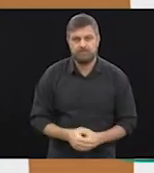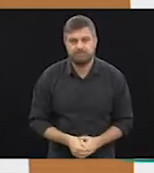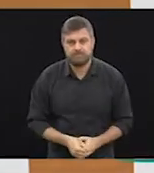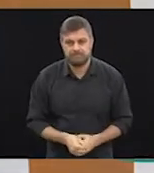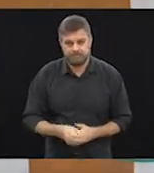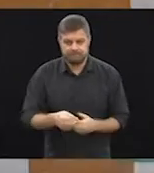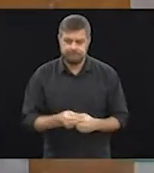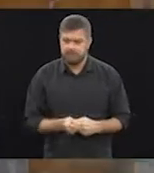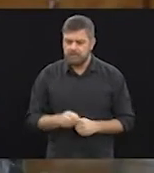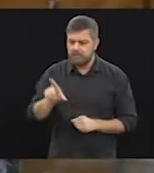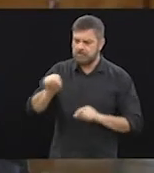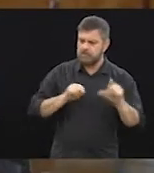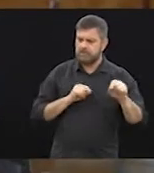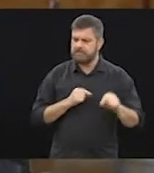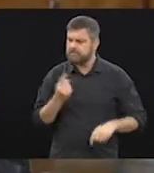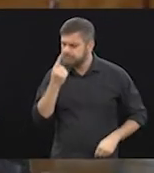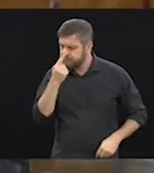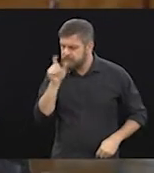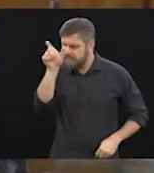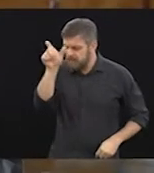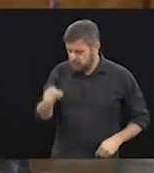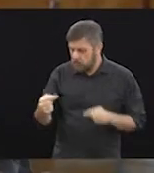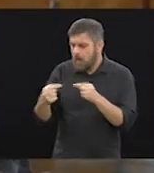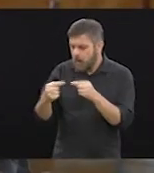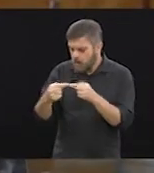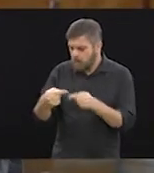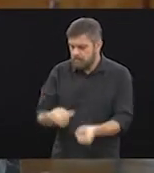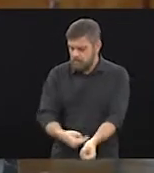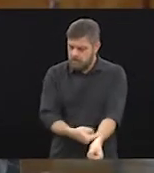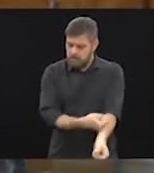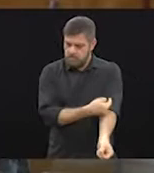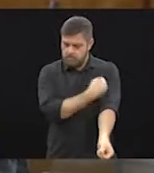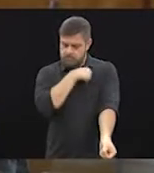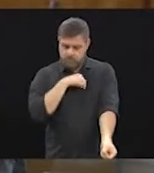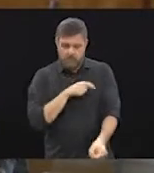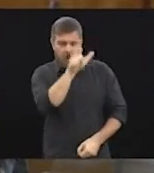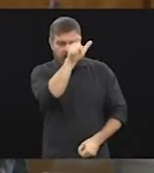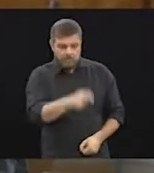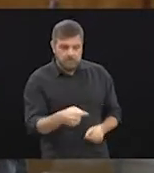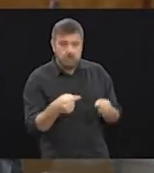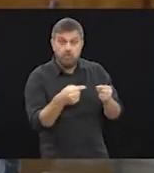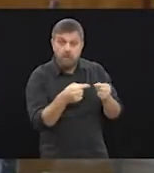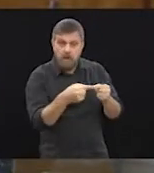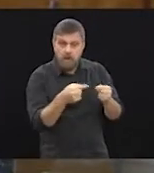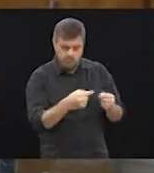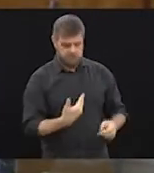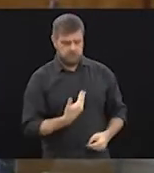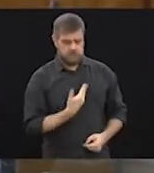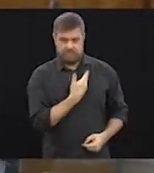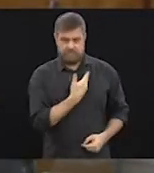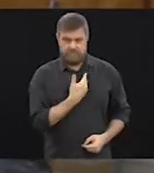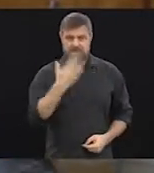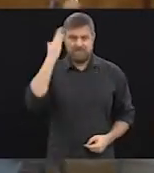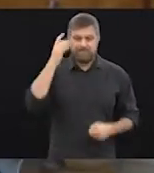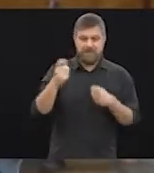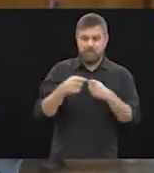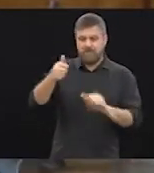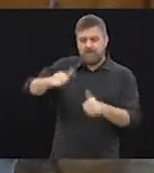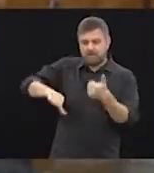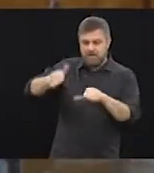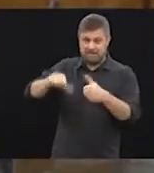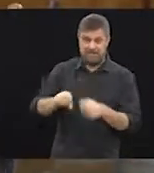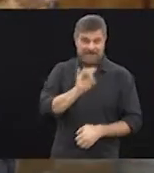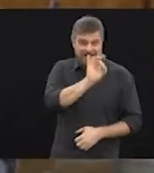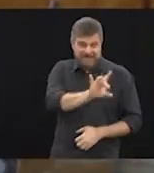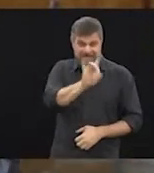haver um julgamento muito sensato para se encontrar o que é mais adequado para cada